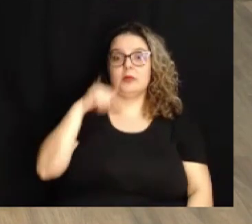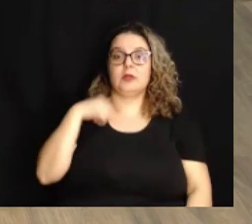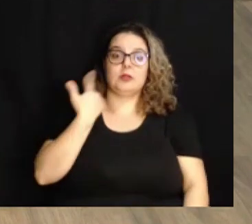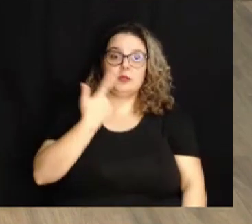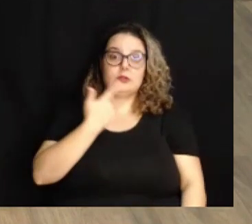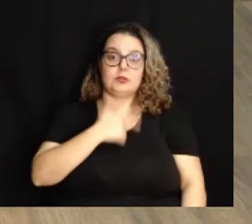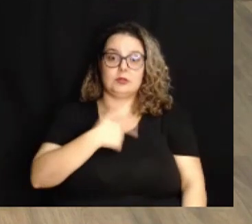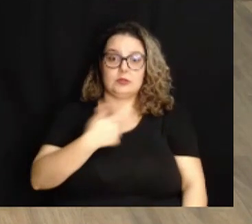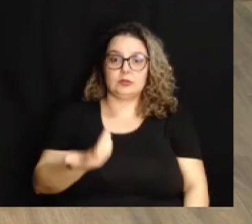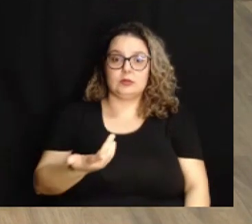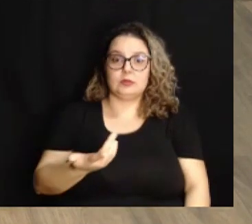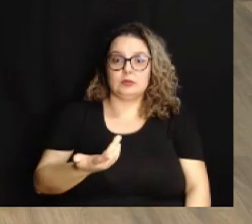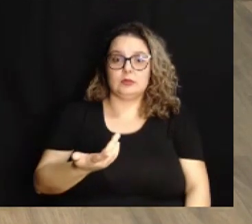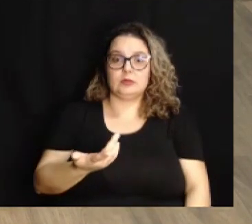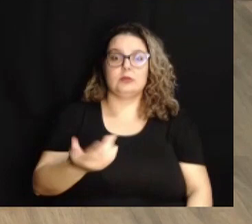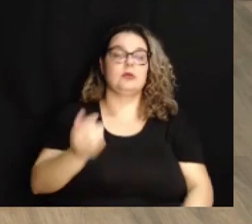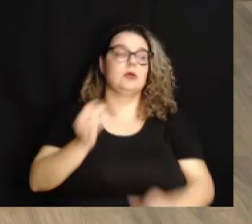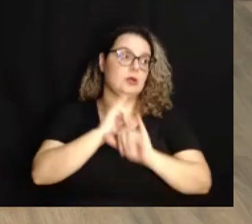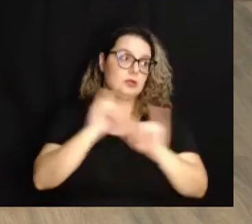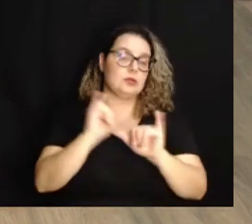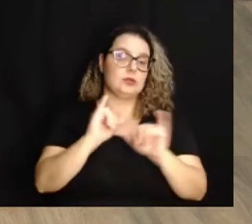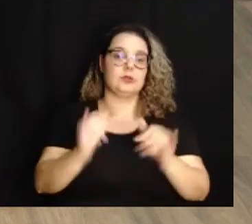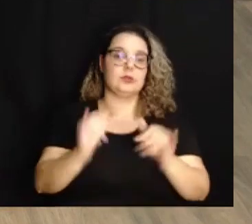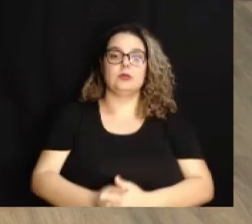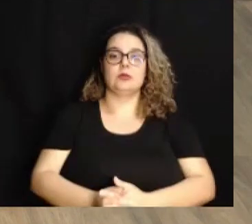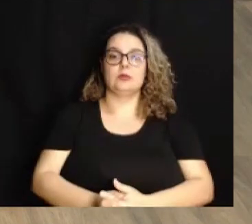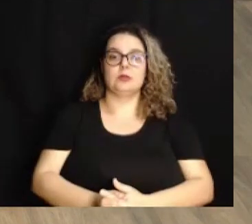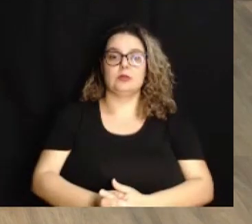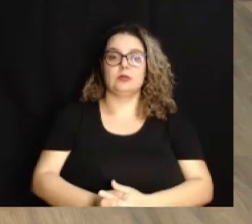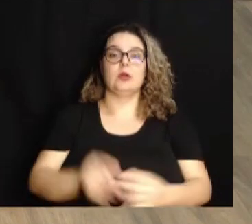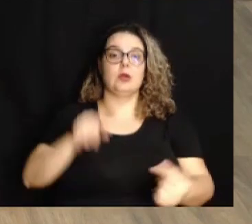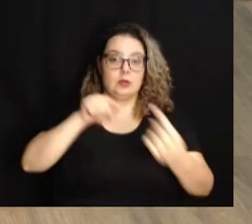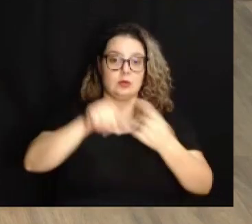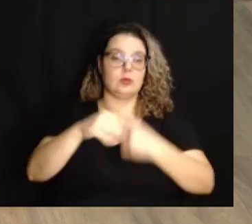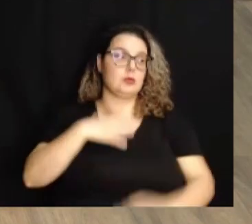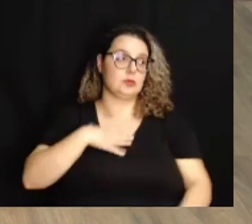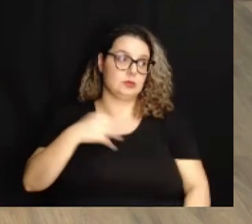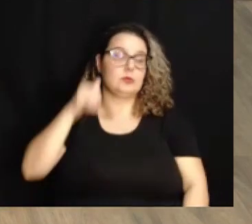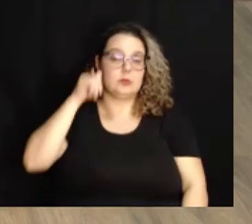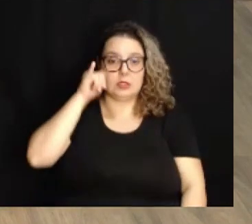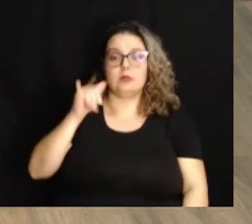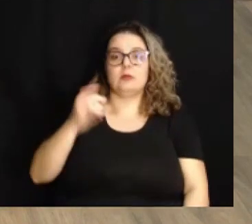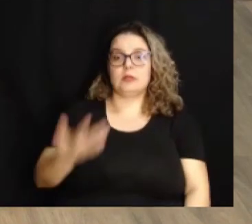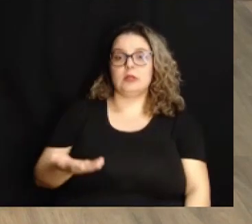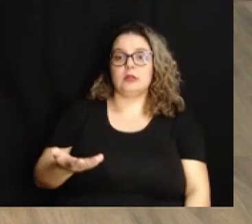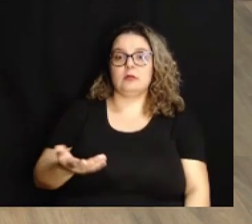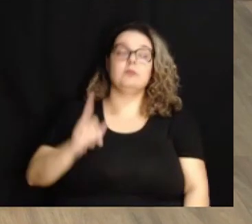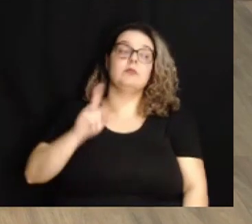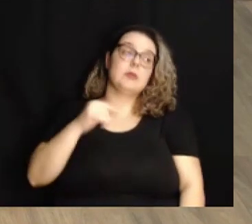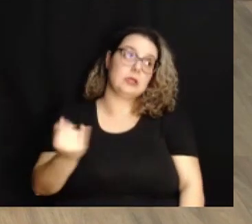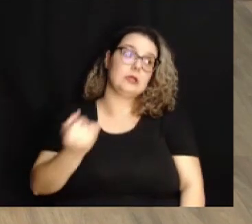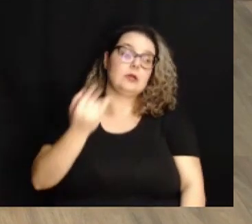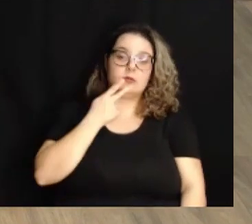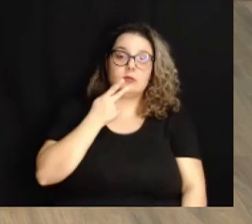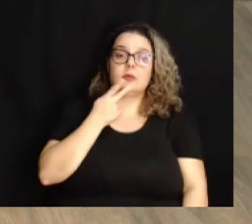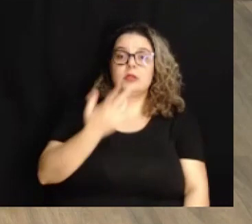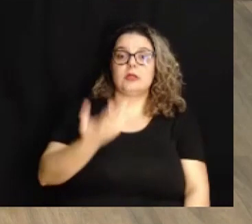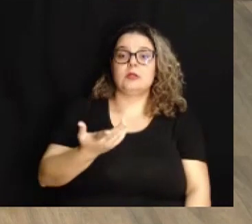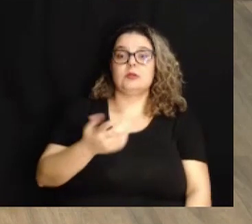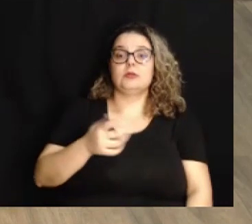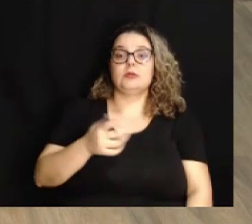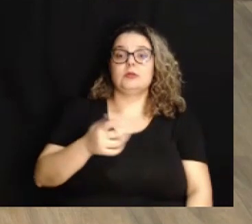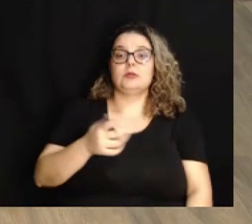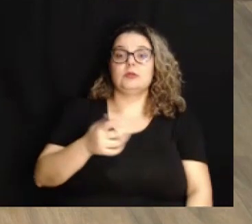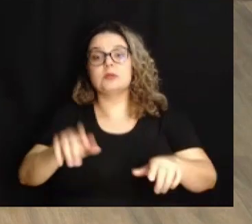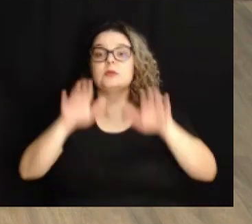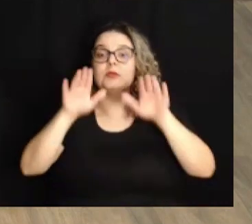a campanha, né, contra o suicídio, prevenção do suicídio, mas é importante também a gente falar das pessoas que ficam, né, e